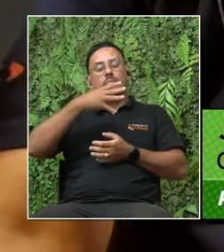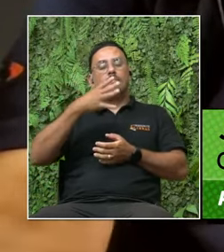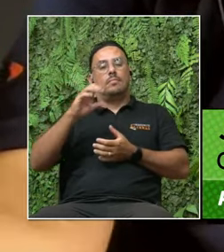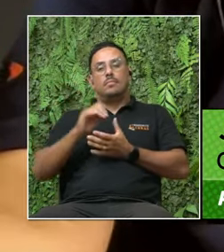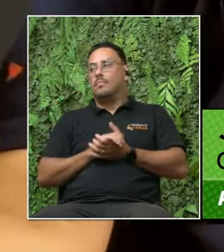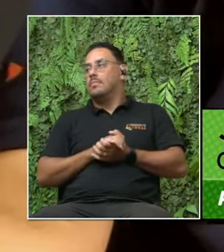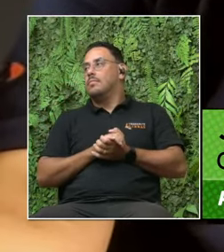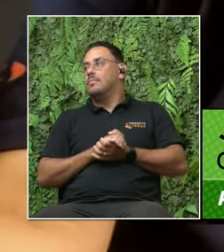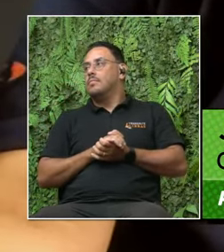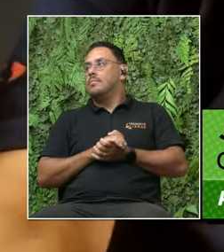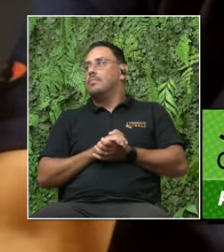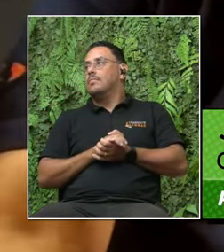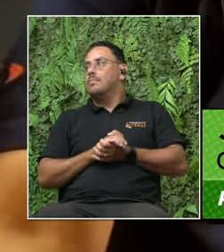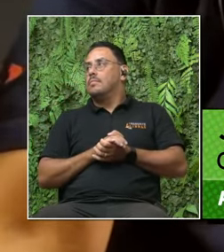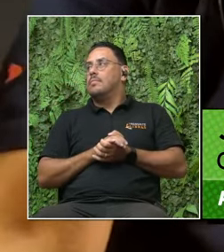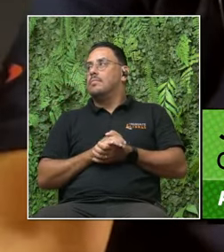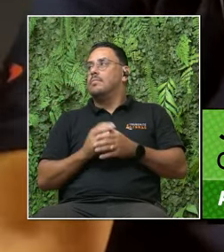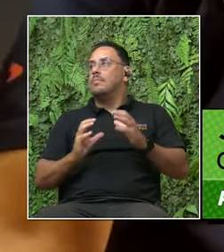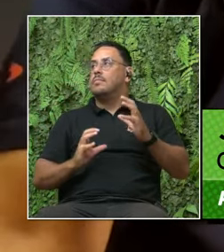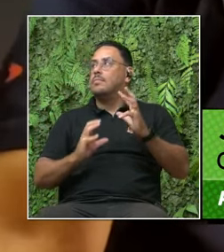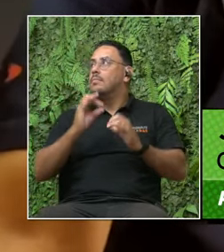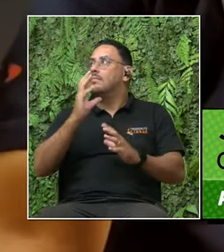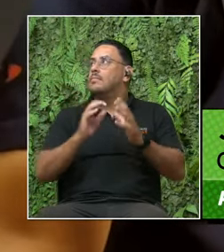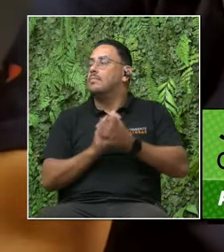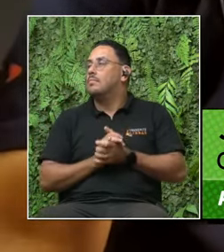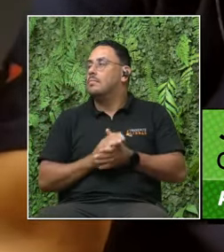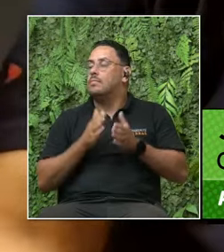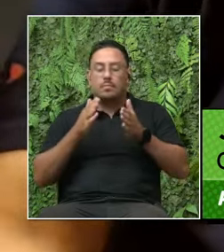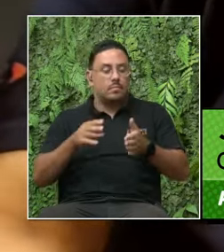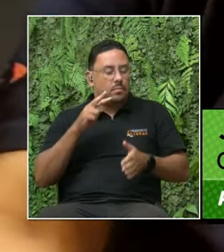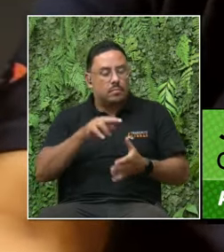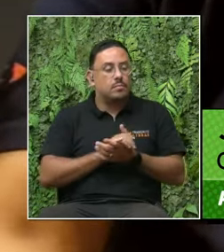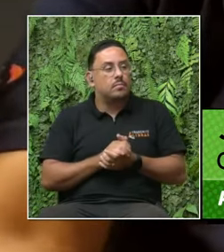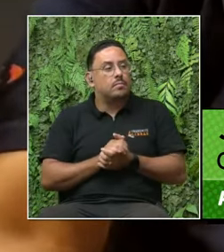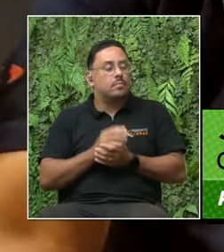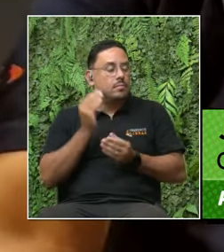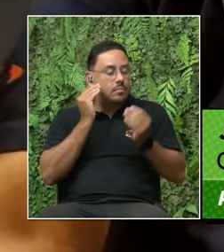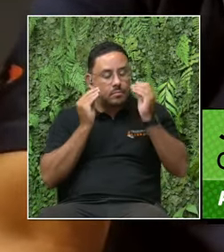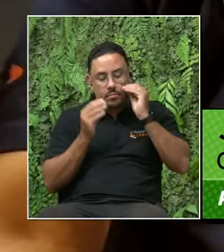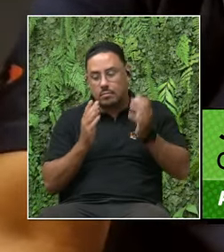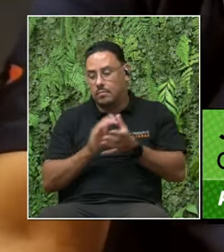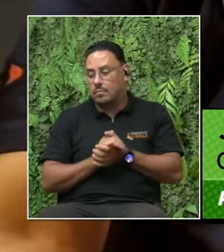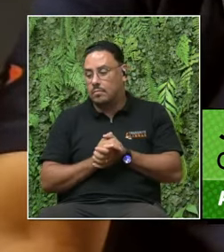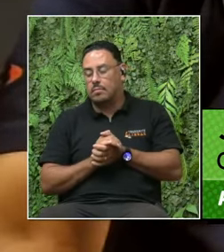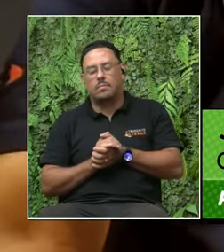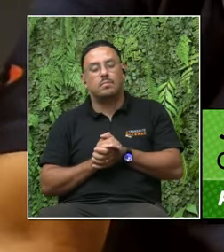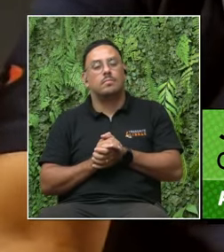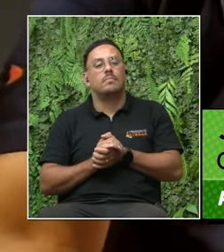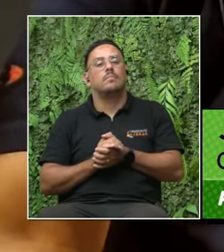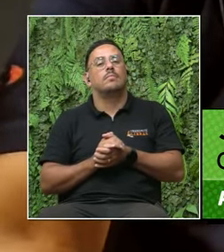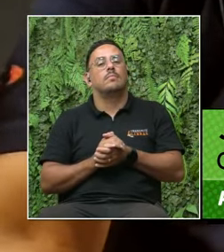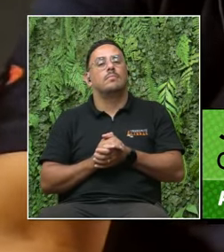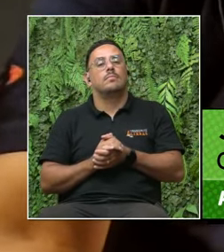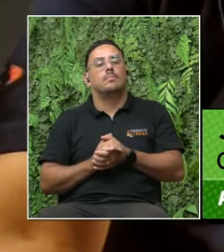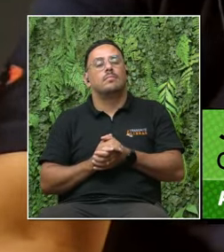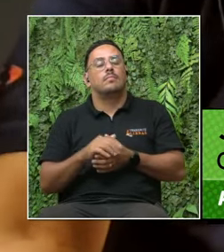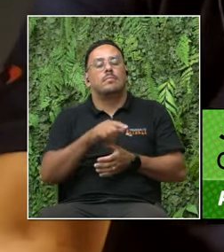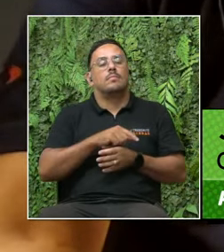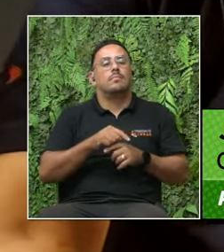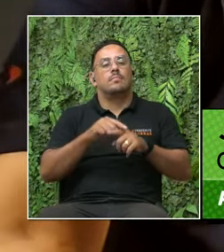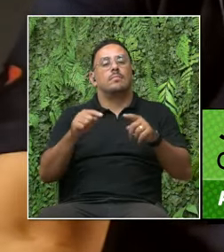des Ah não briguem desgramado você vai vir aqui me dar um beijo ah não tá doido redondo e azedo eu só como queijo